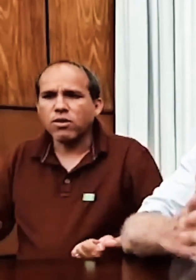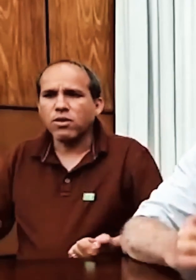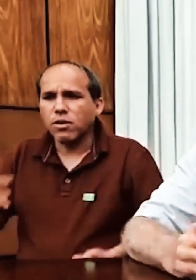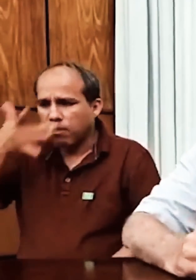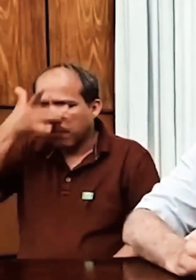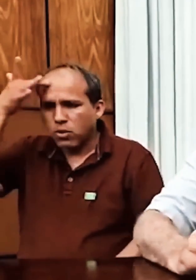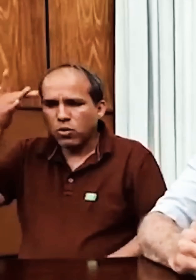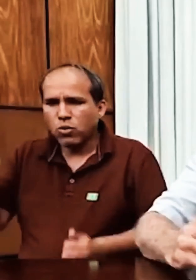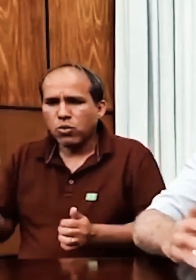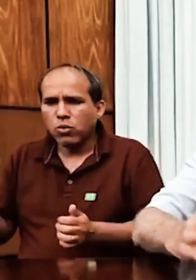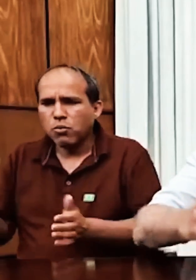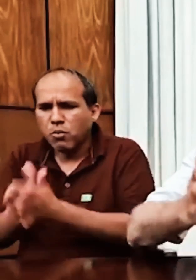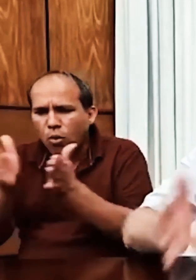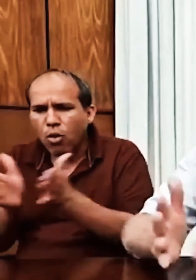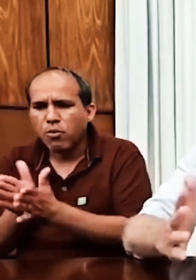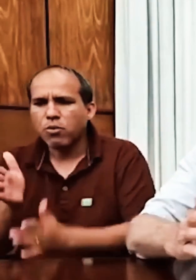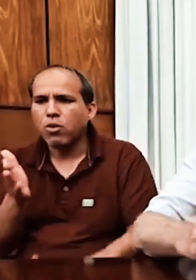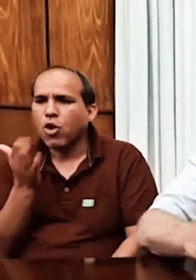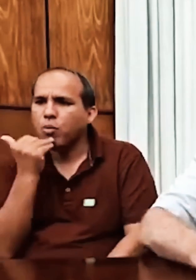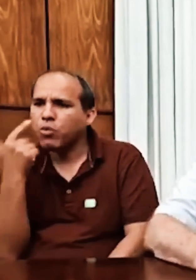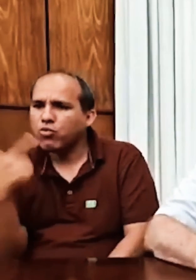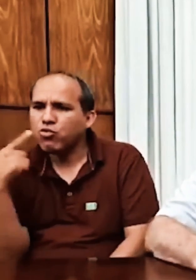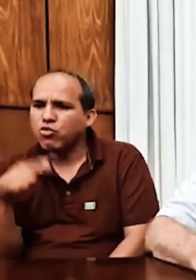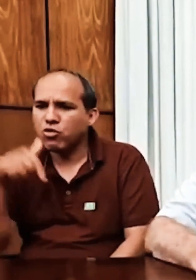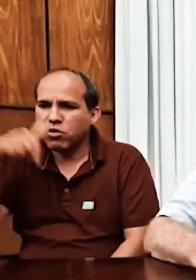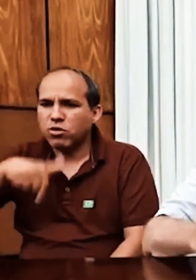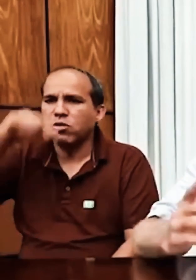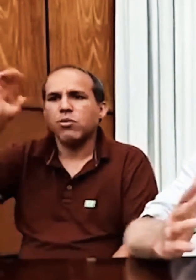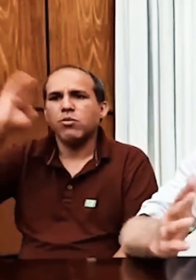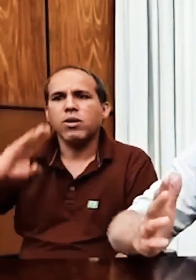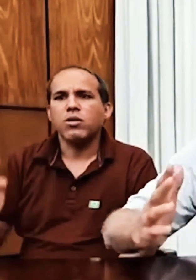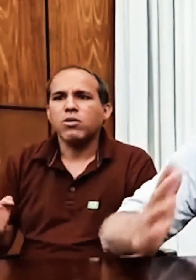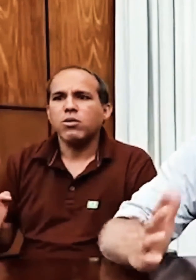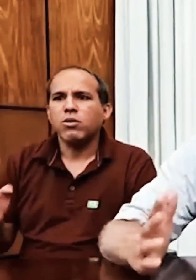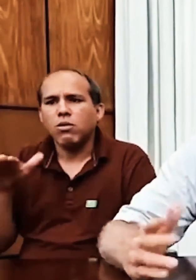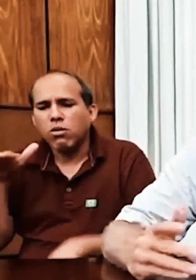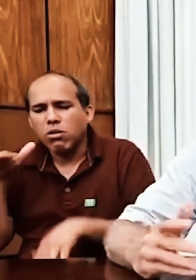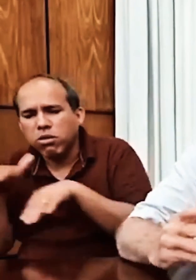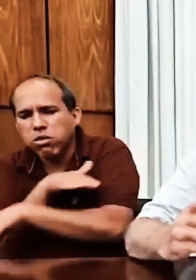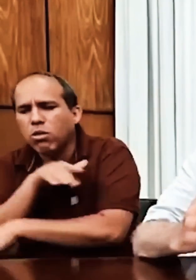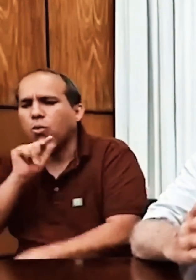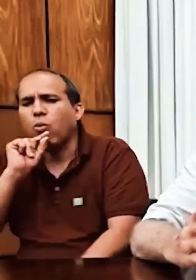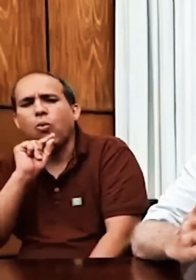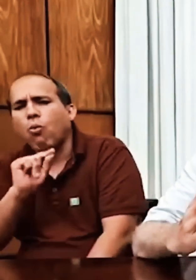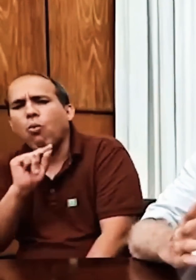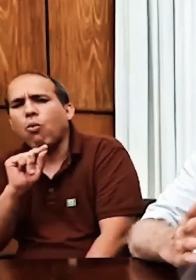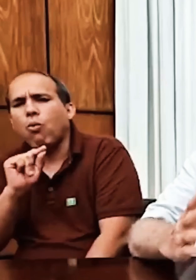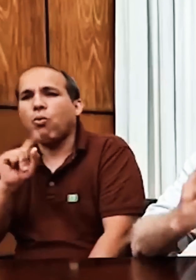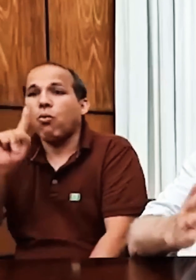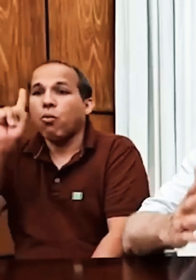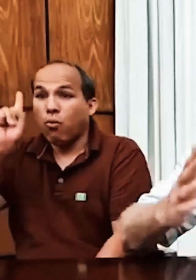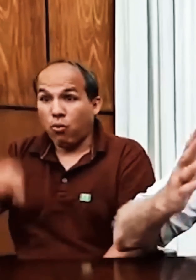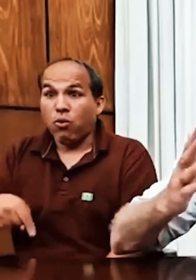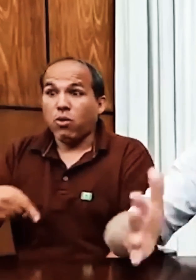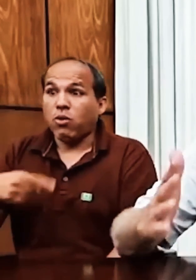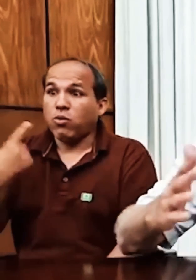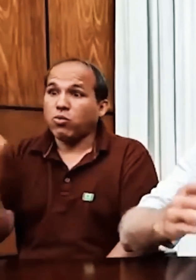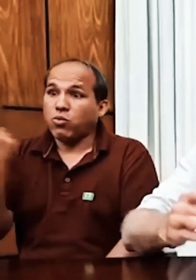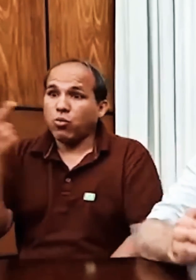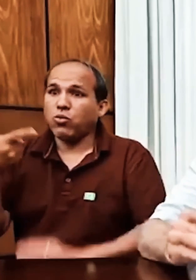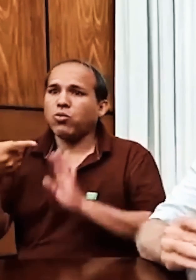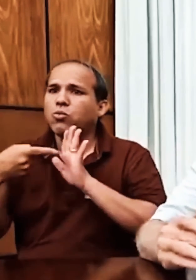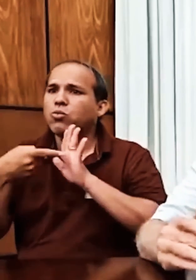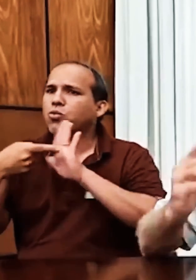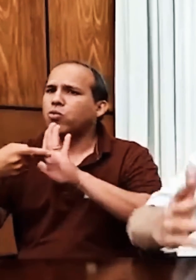Pessoas pobres que não tinham o que comer aqui no Brasil. Se sujeitando a quê? Isso foi que nós